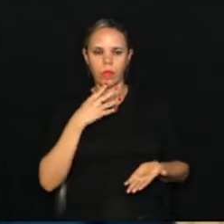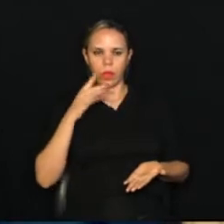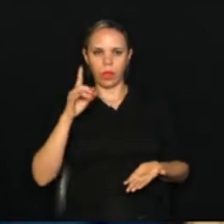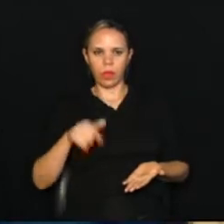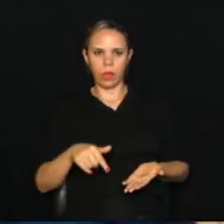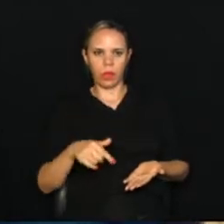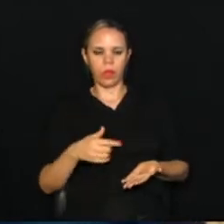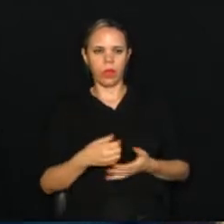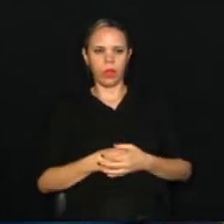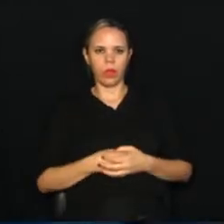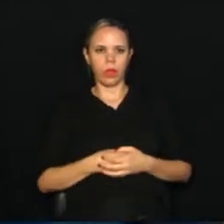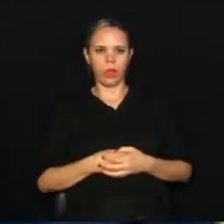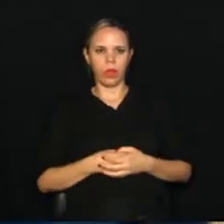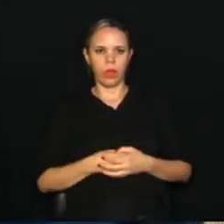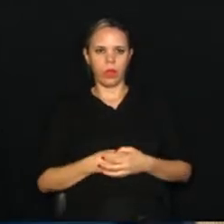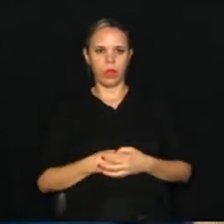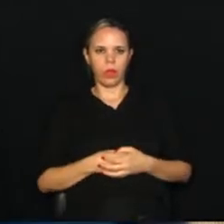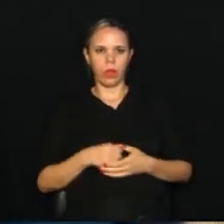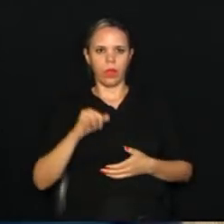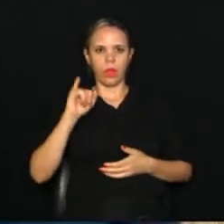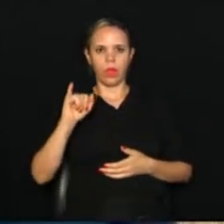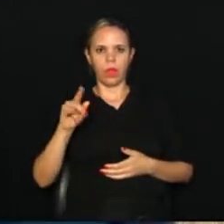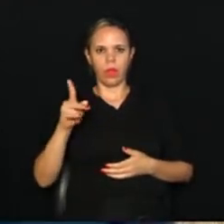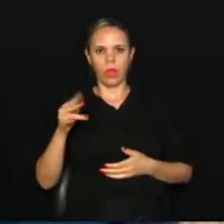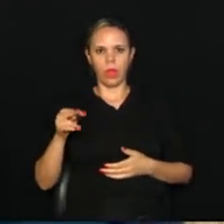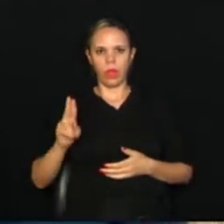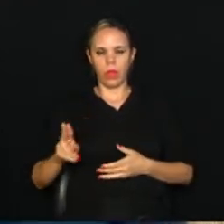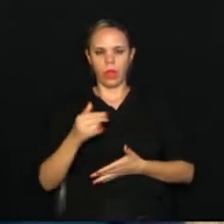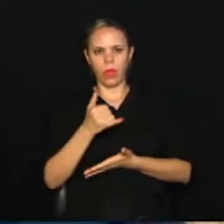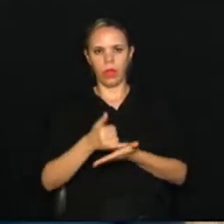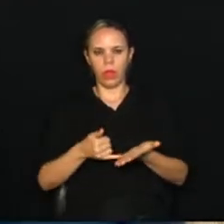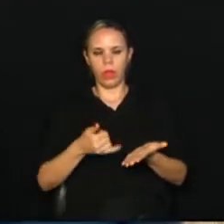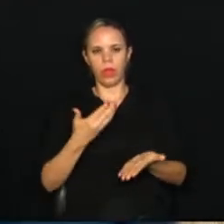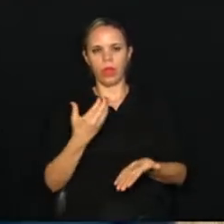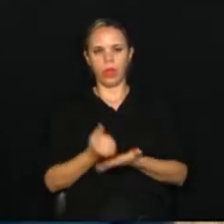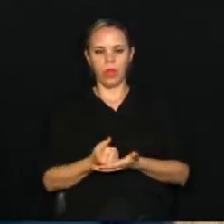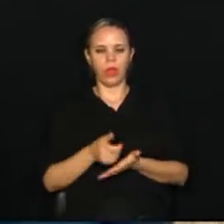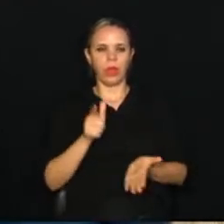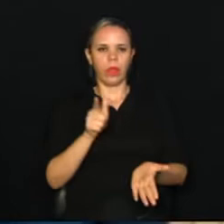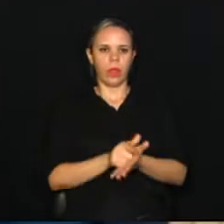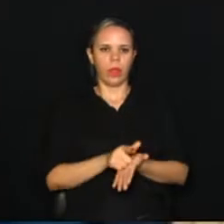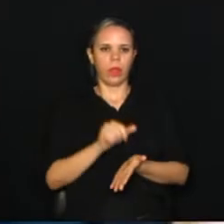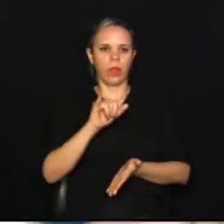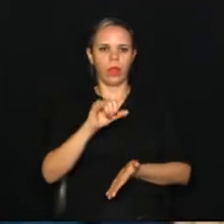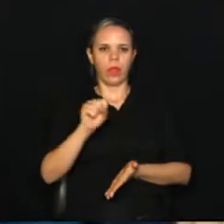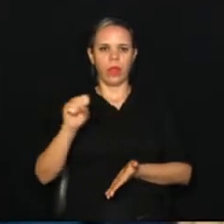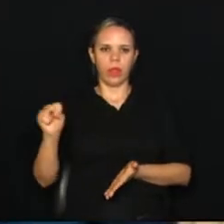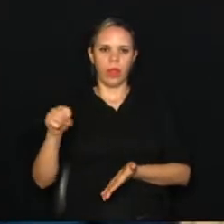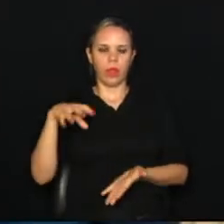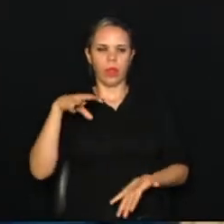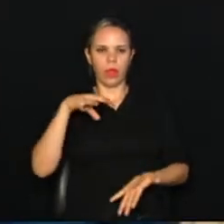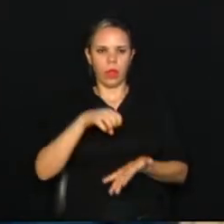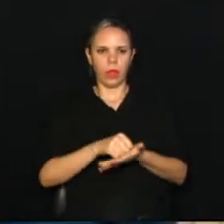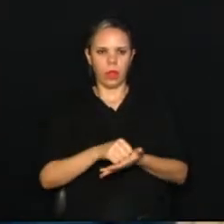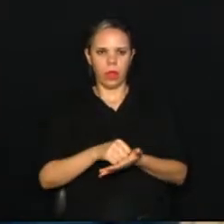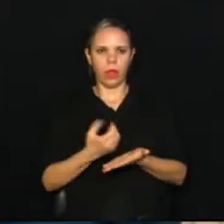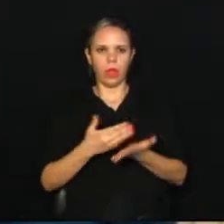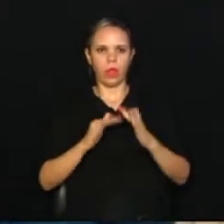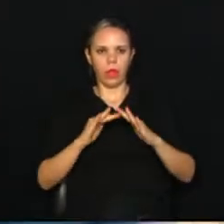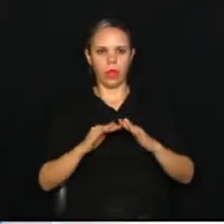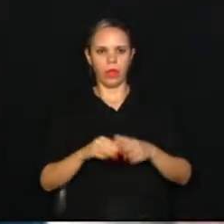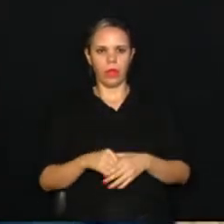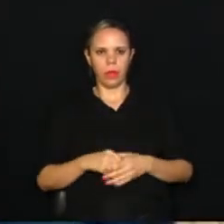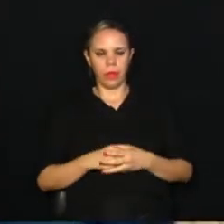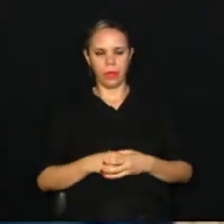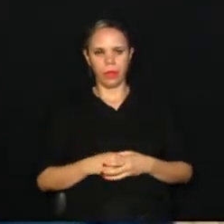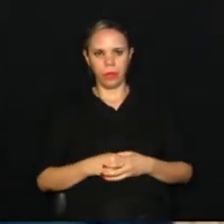seja um IPTU, uma segunda via, seja o ISS, seja a matrícula de alguém na escola,